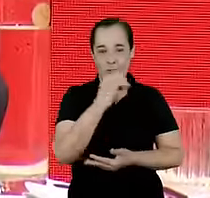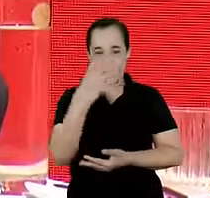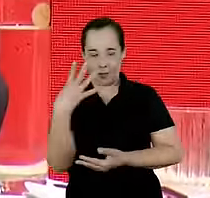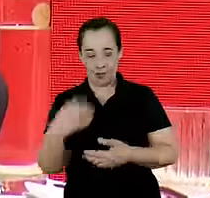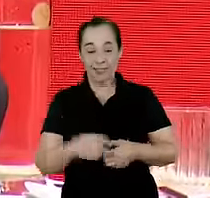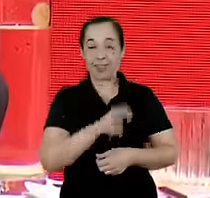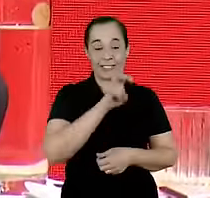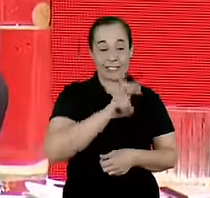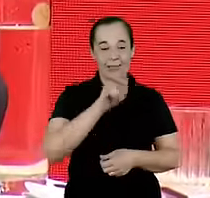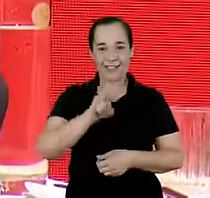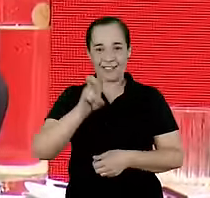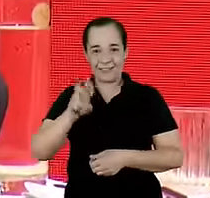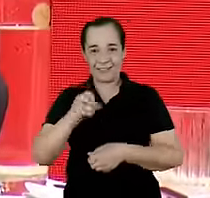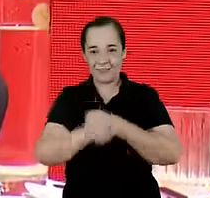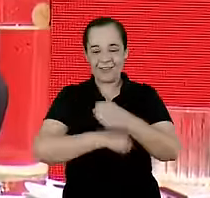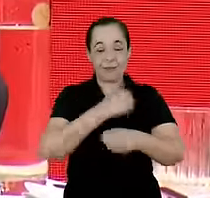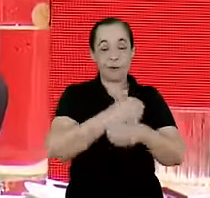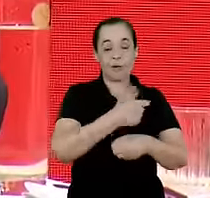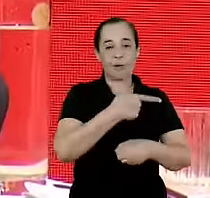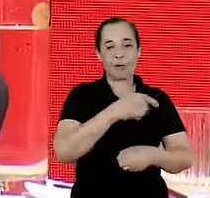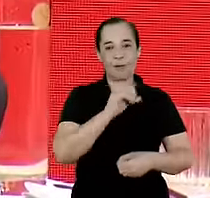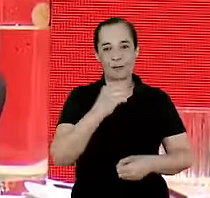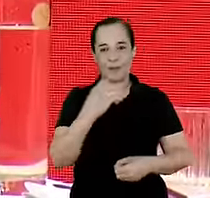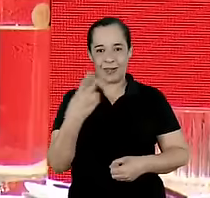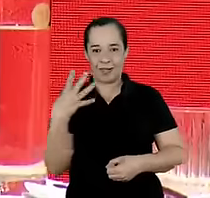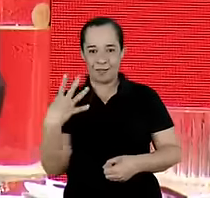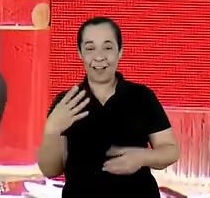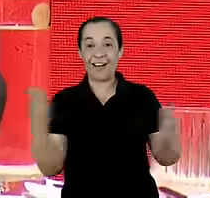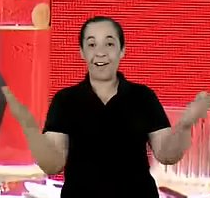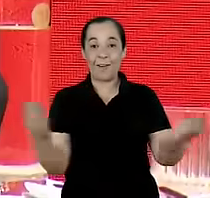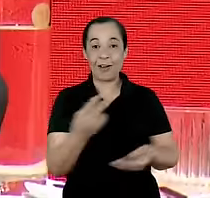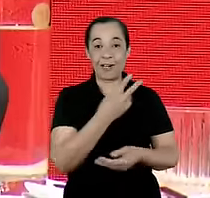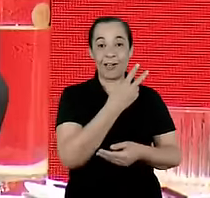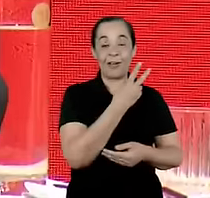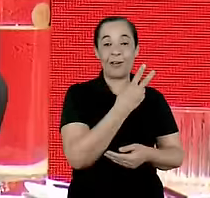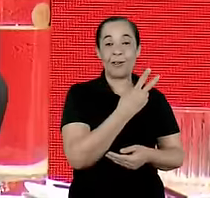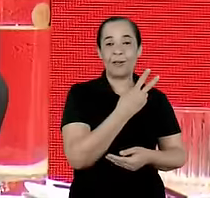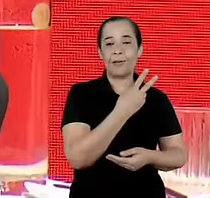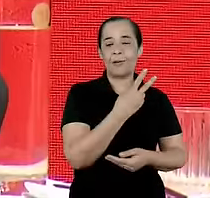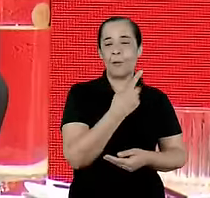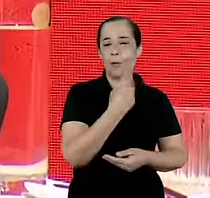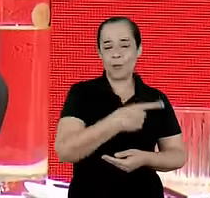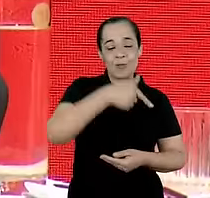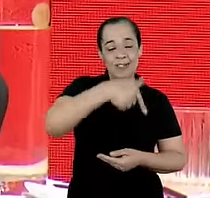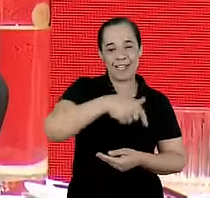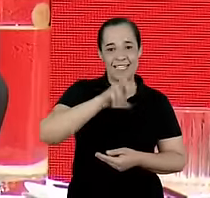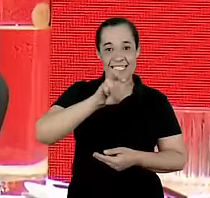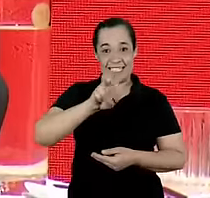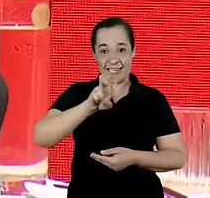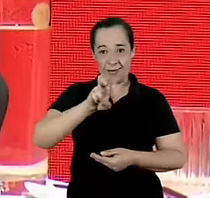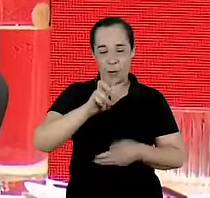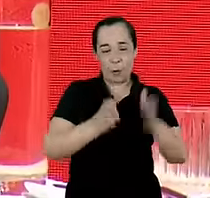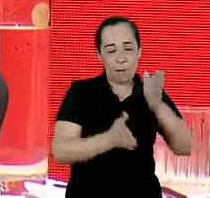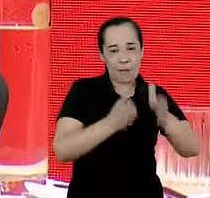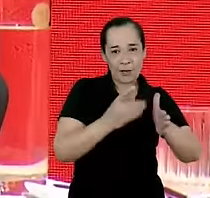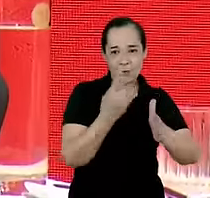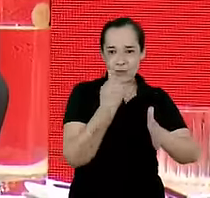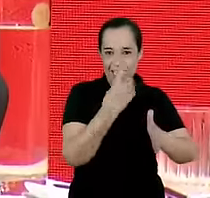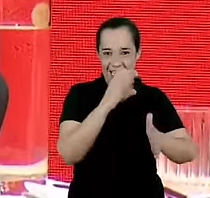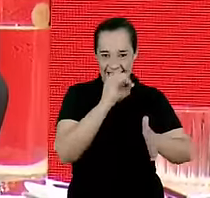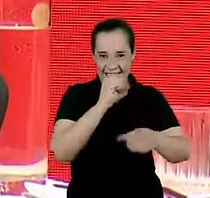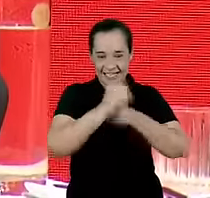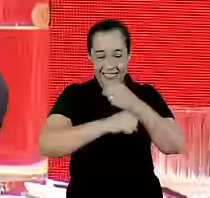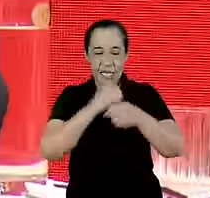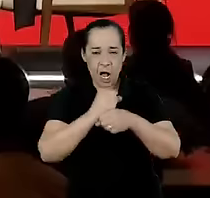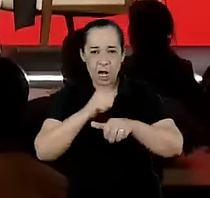2014 e agora a 175 praticamente 2024 ou seja cá 10 anos eh nós temos uma revisão